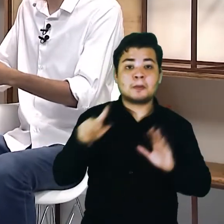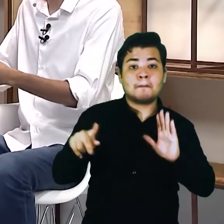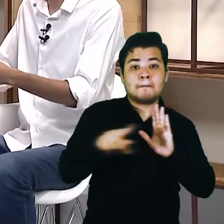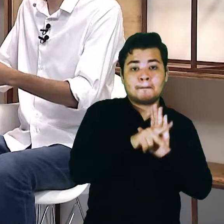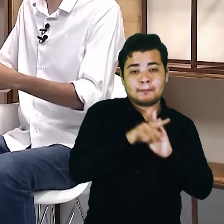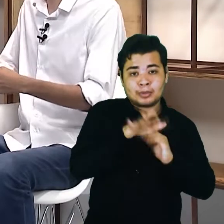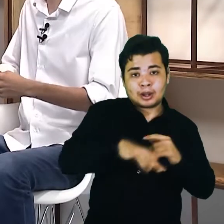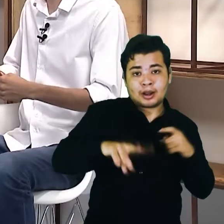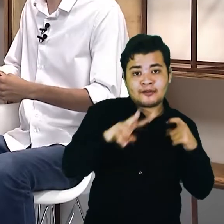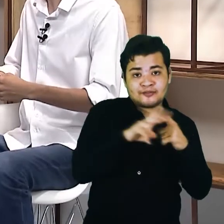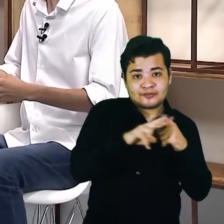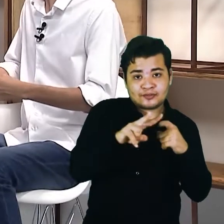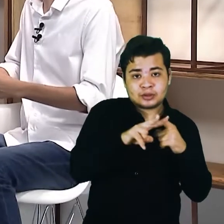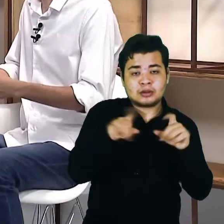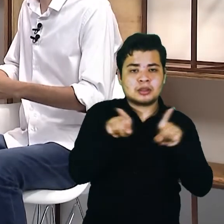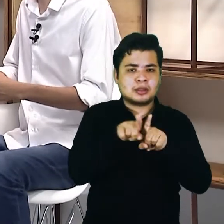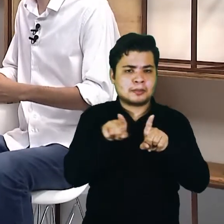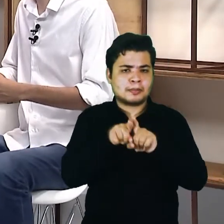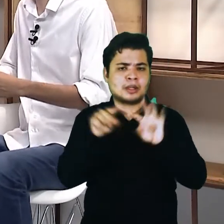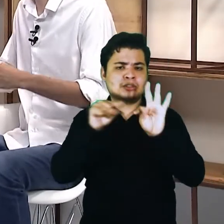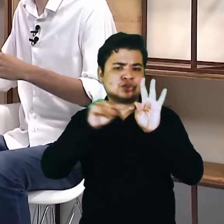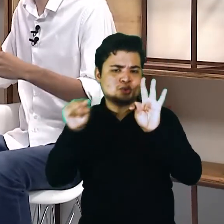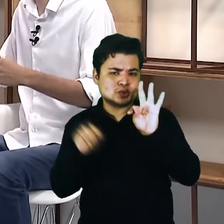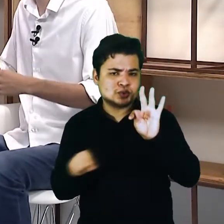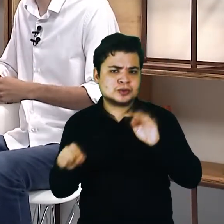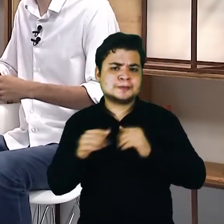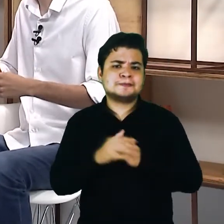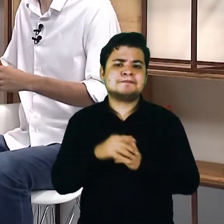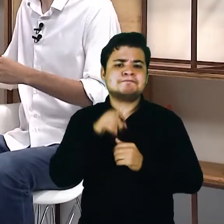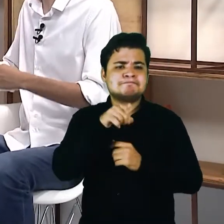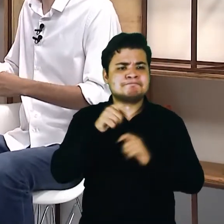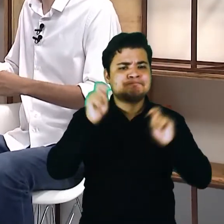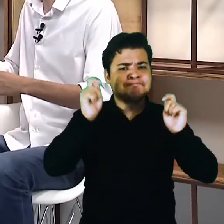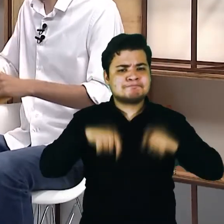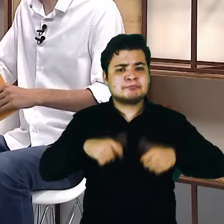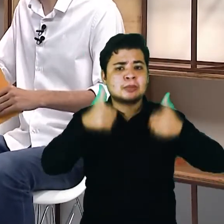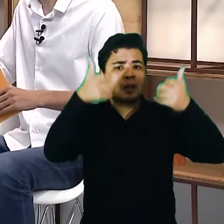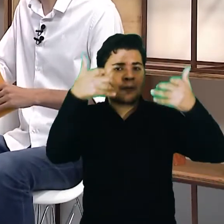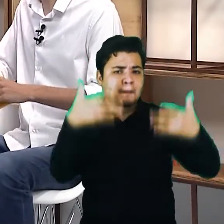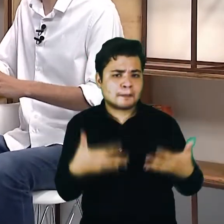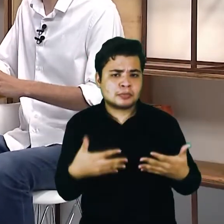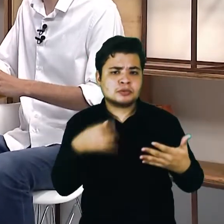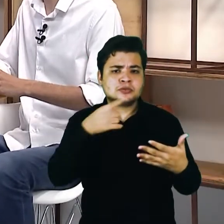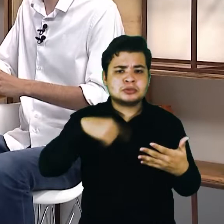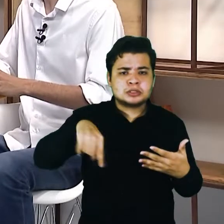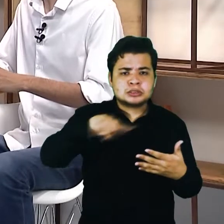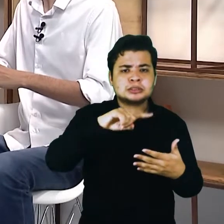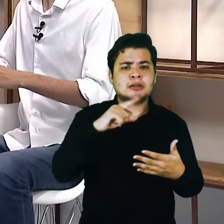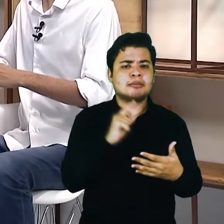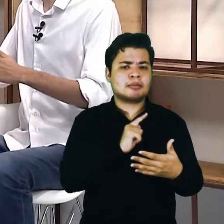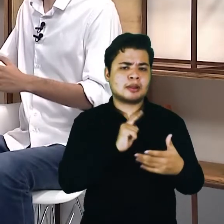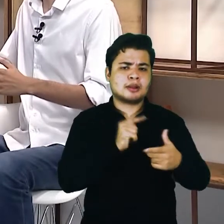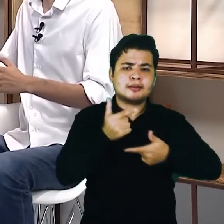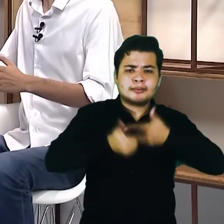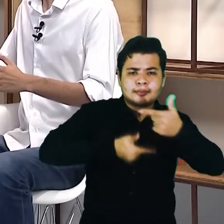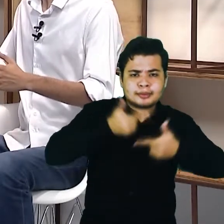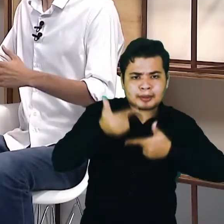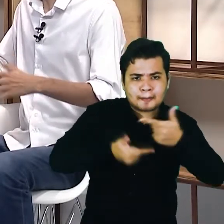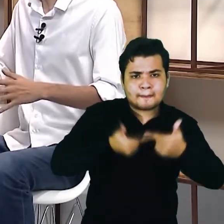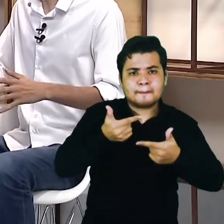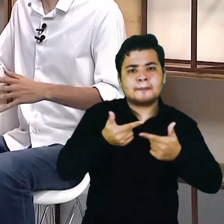de Veterinária e Zootecnia, poderia, por favor, desenvolver sobre os trabalhos que